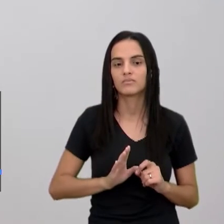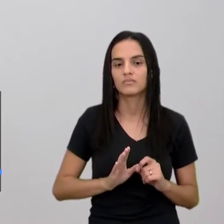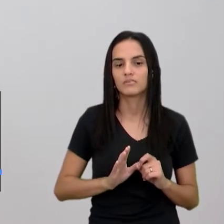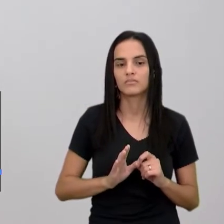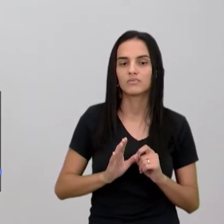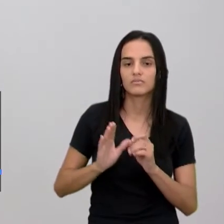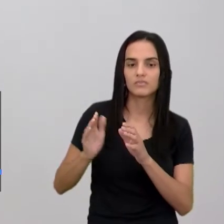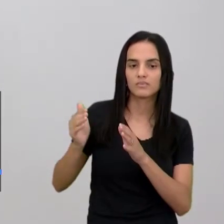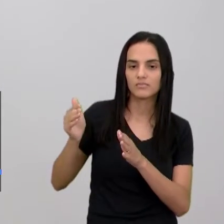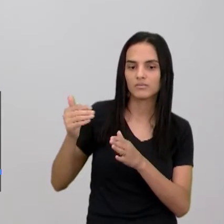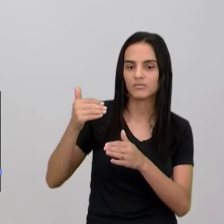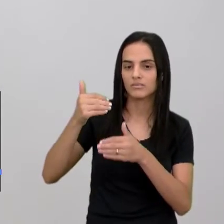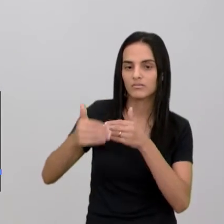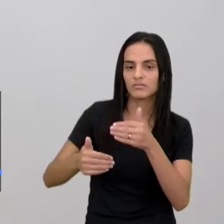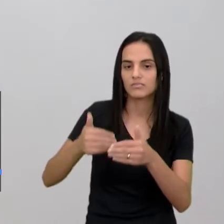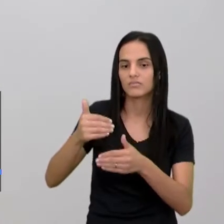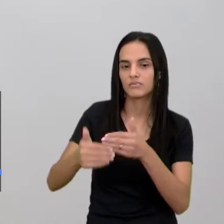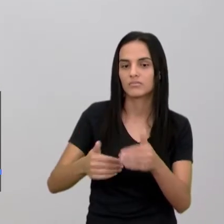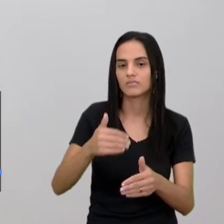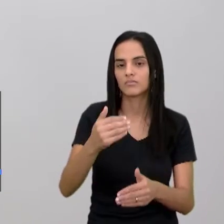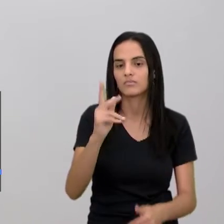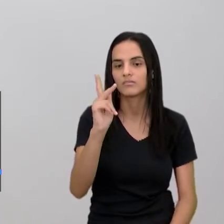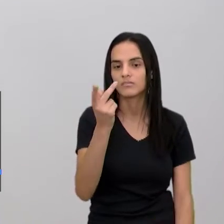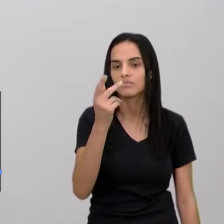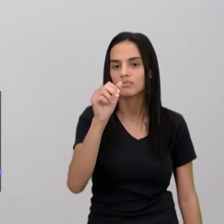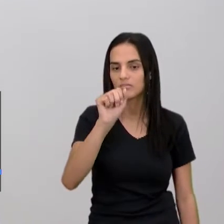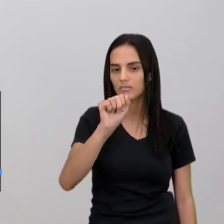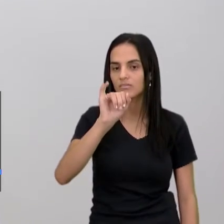um processo de haitização.